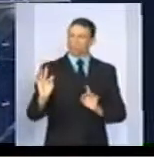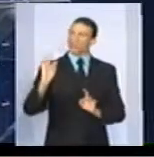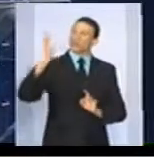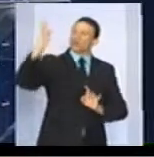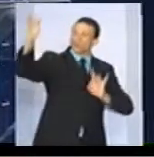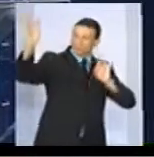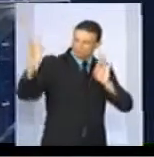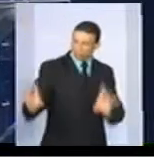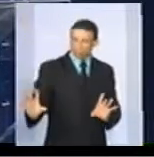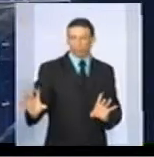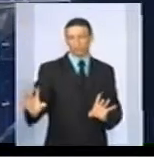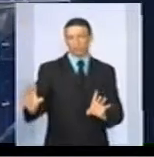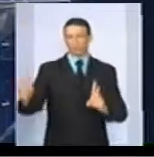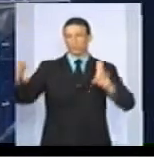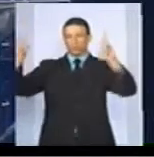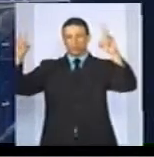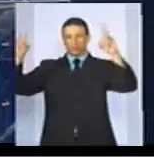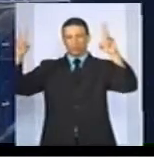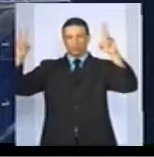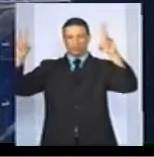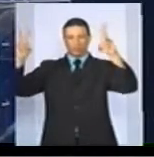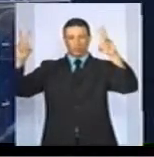futuro fecho